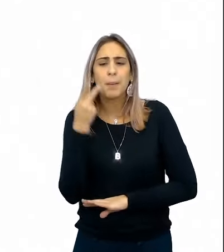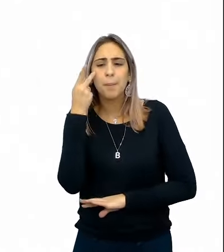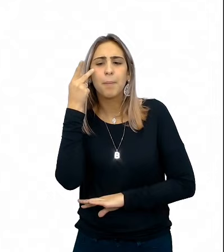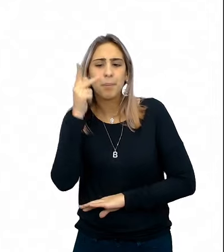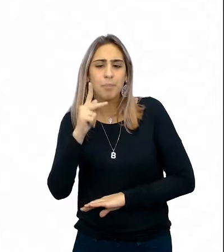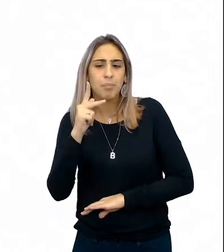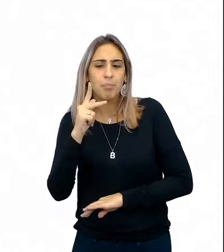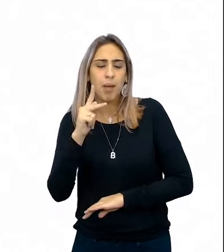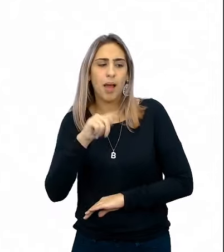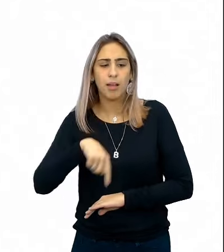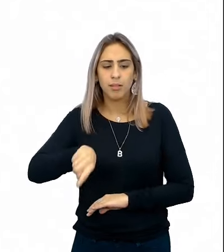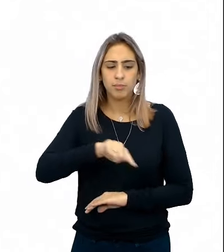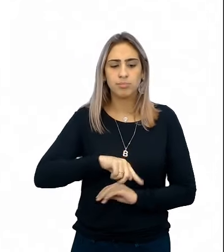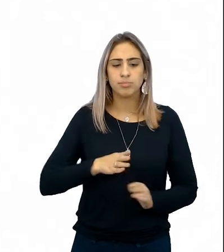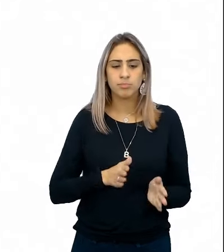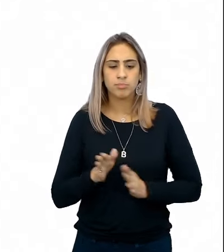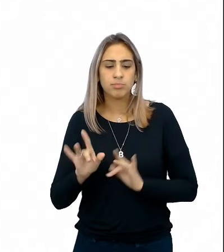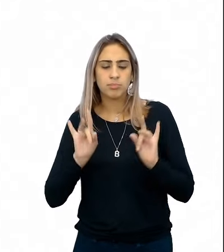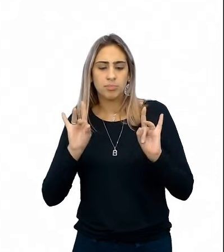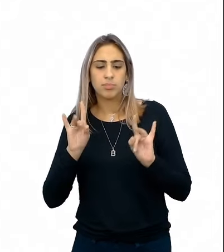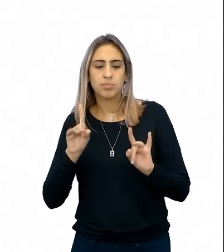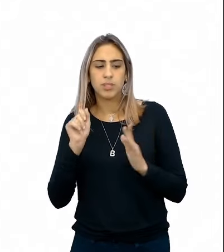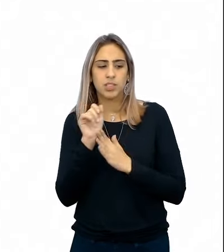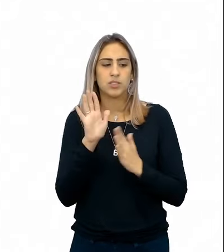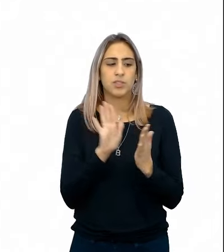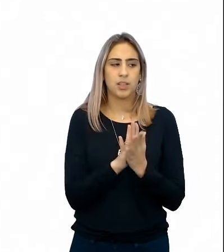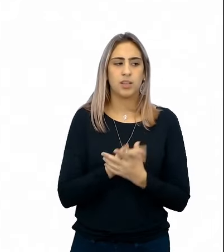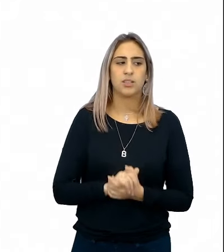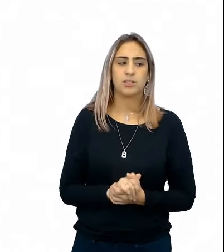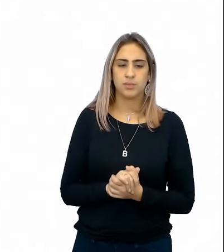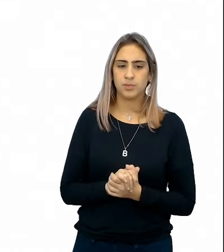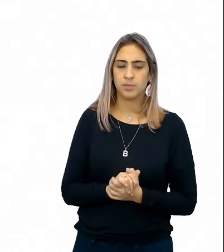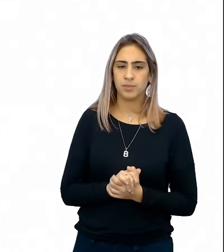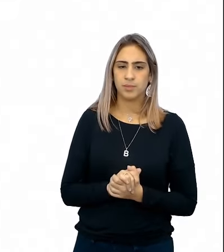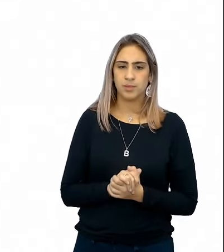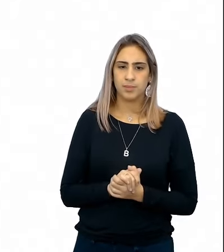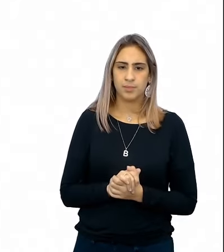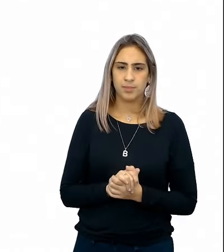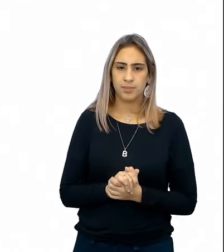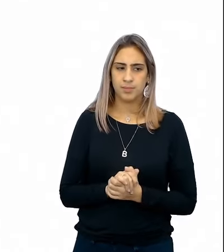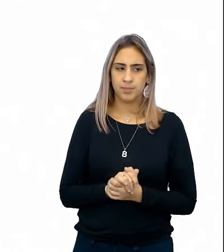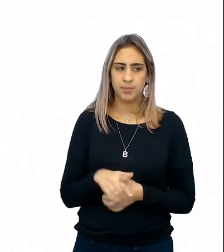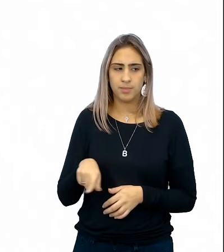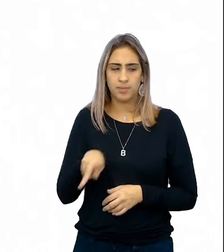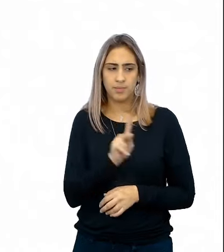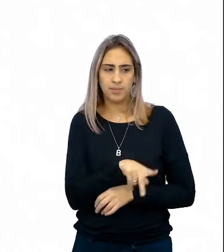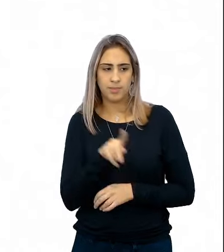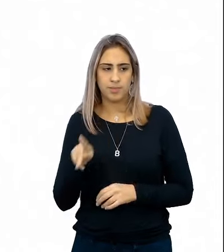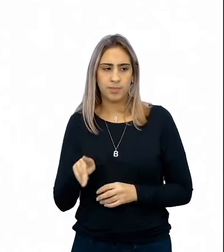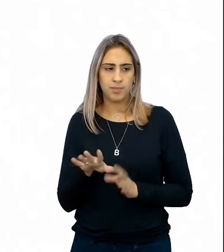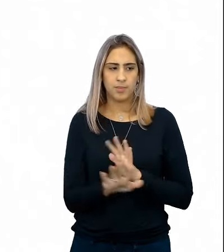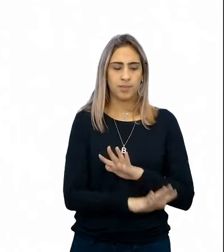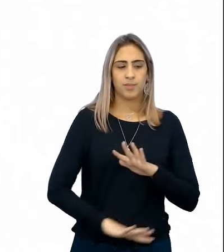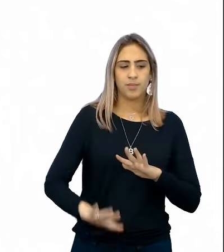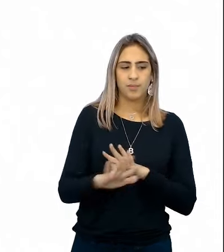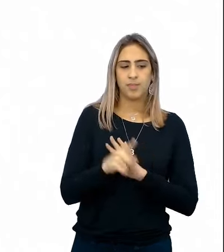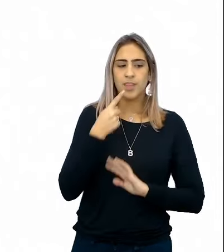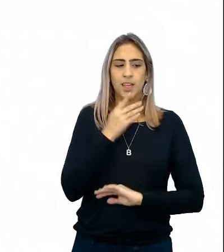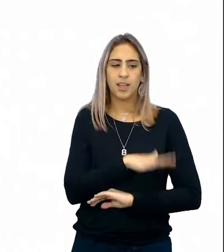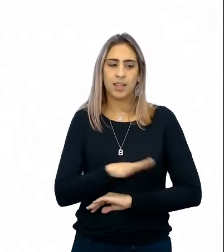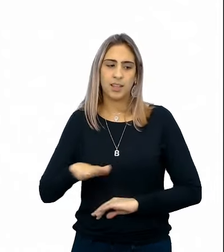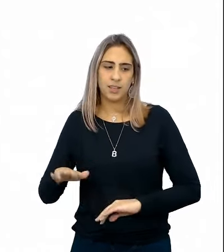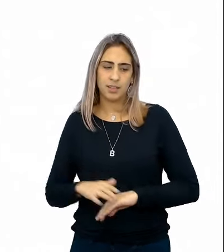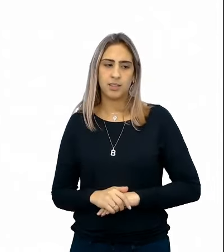para as especificidades da atividade. E é importante que o professor oriente as crianças